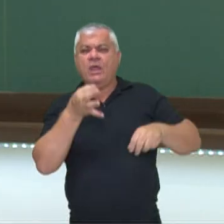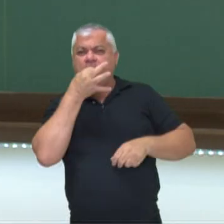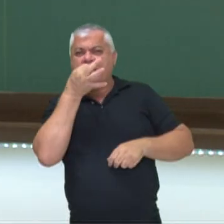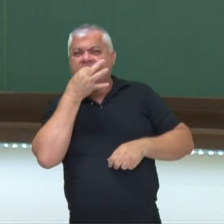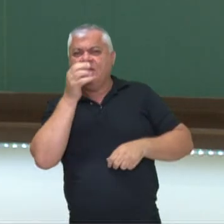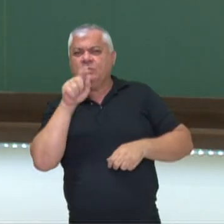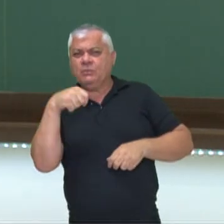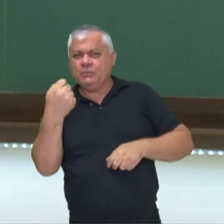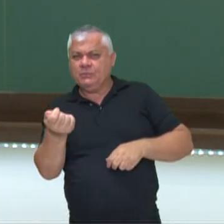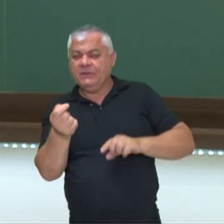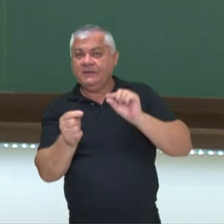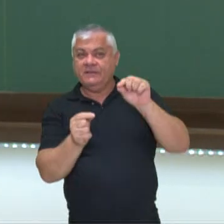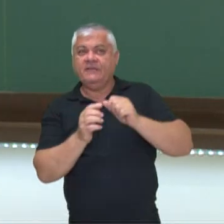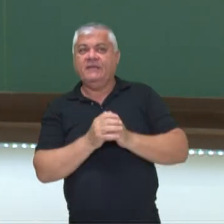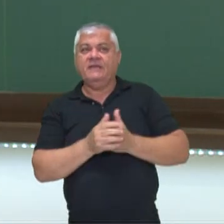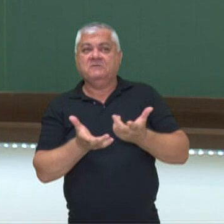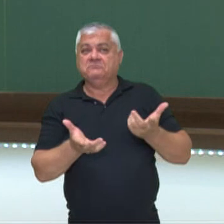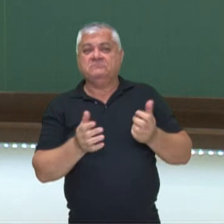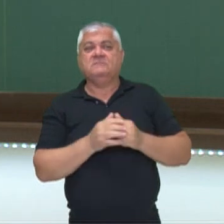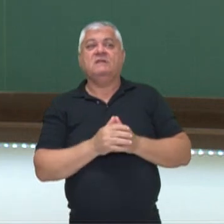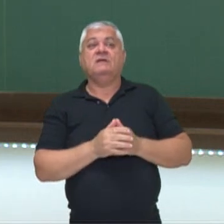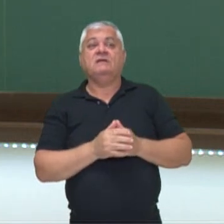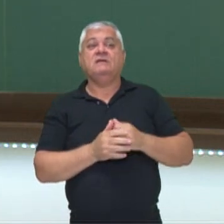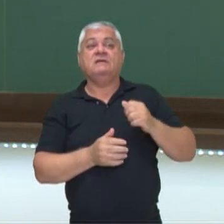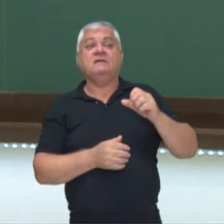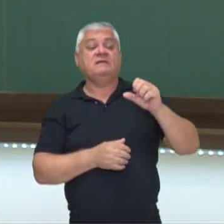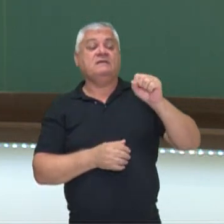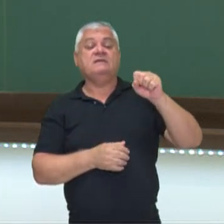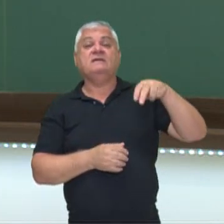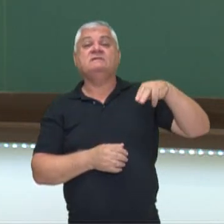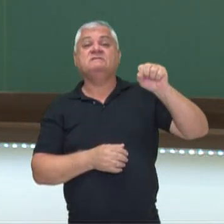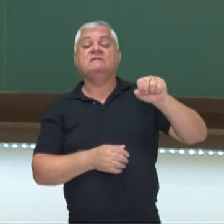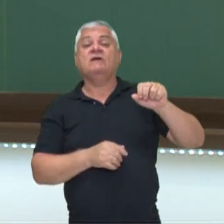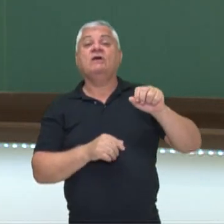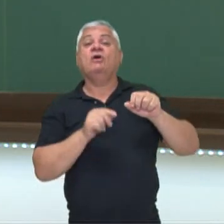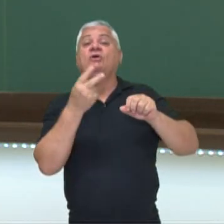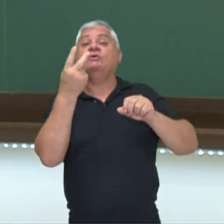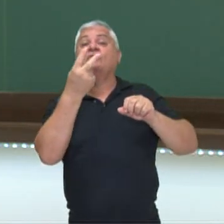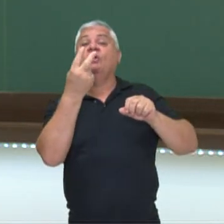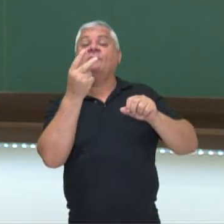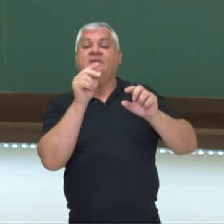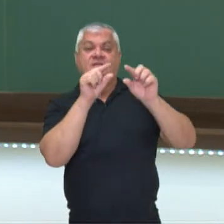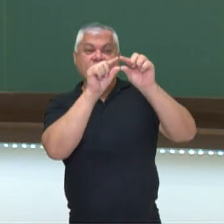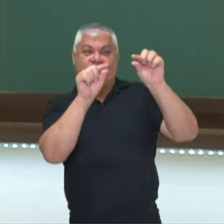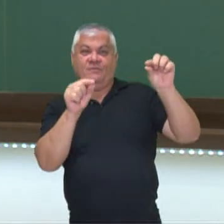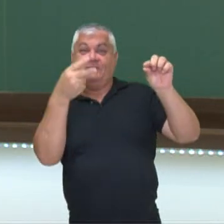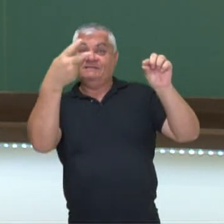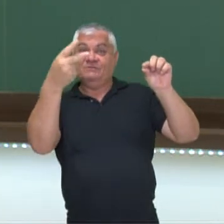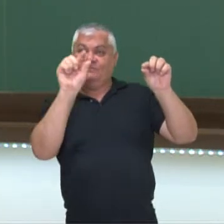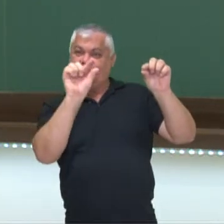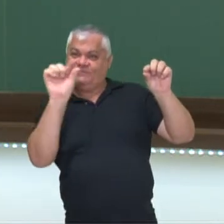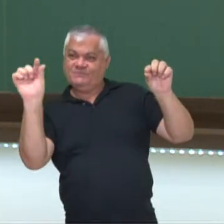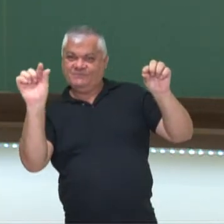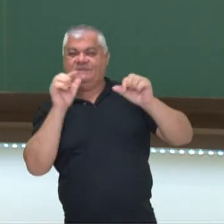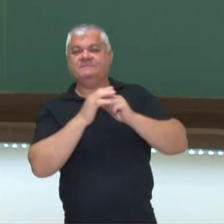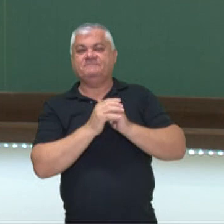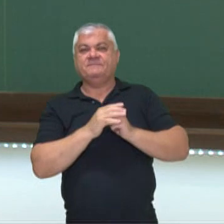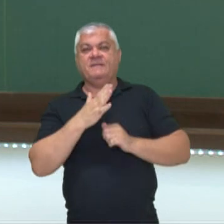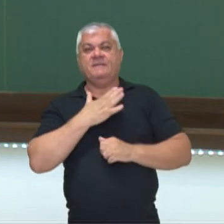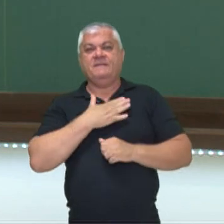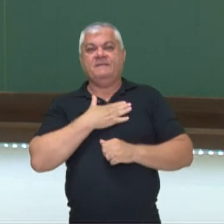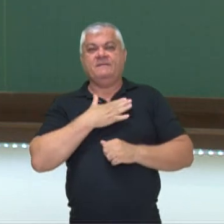Não. Apelido, Duda de Eduarda? Não. Apelido é o sobrenome, é o mesmo que o sobrenome. Por exemplo, meu apelido